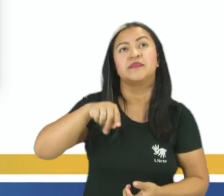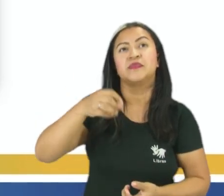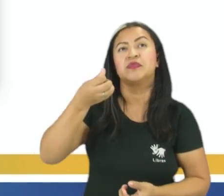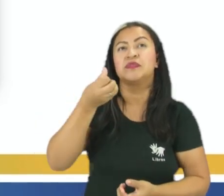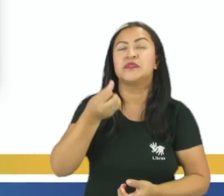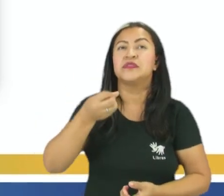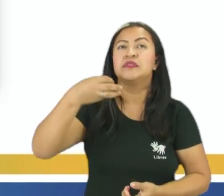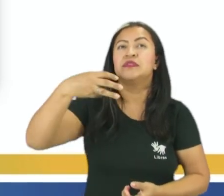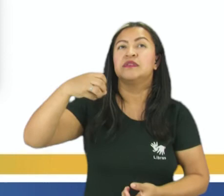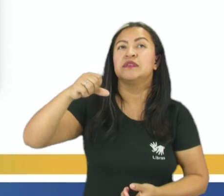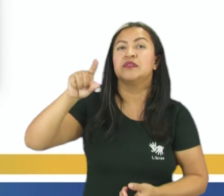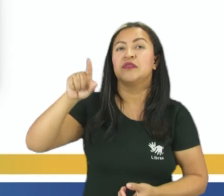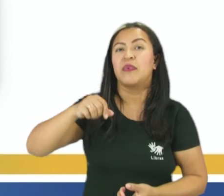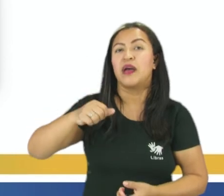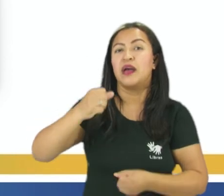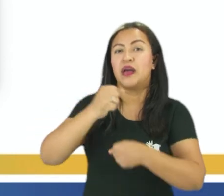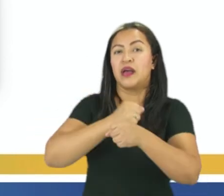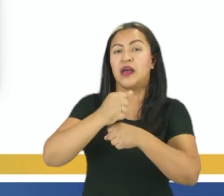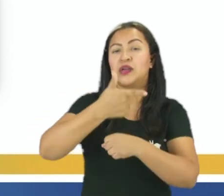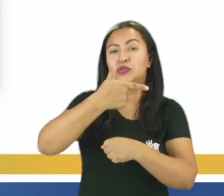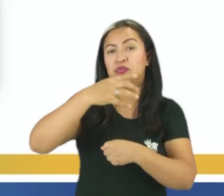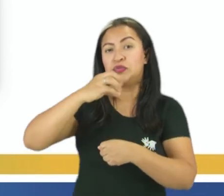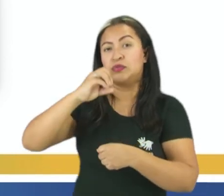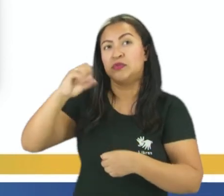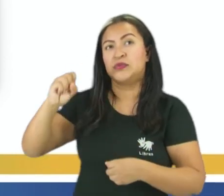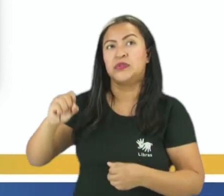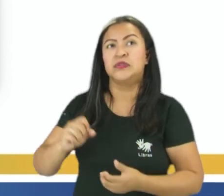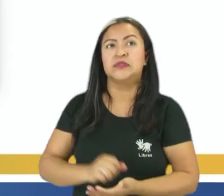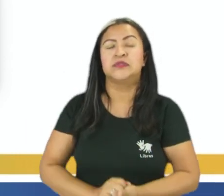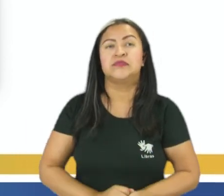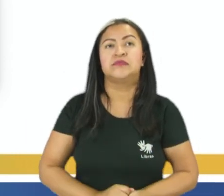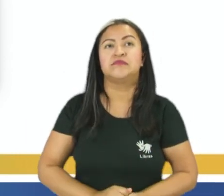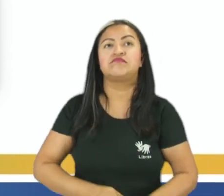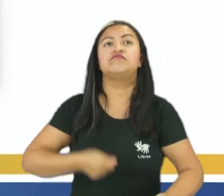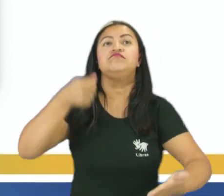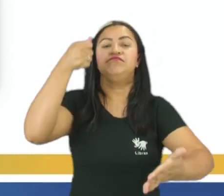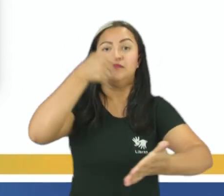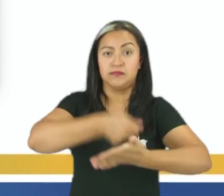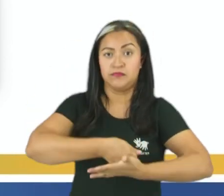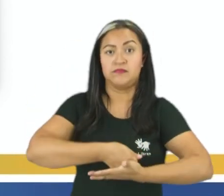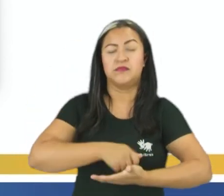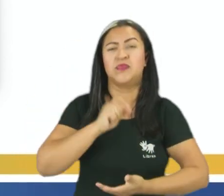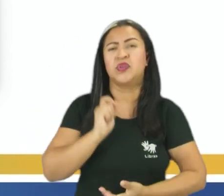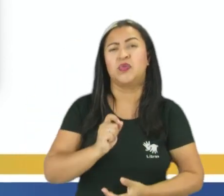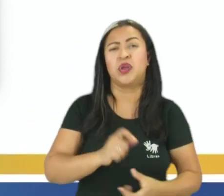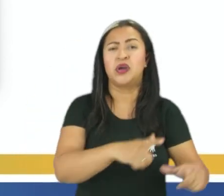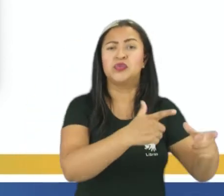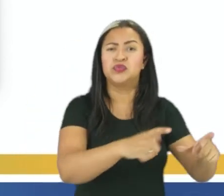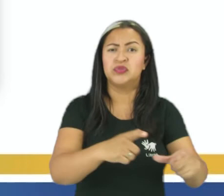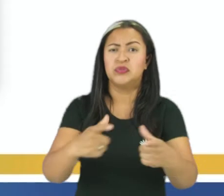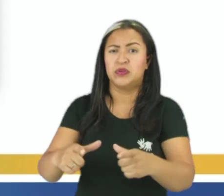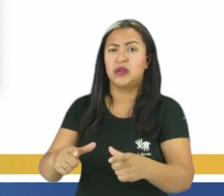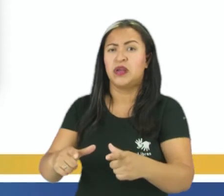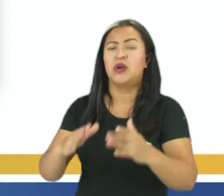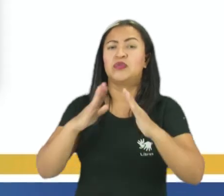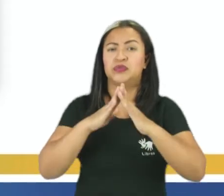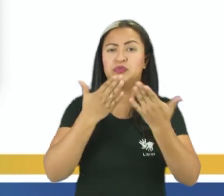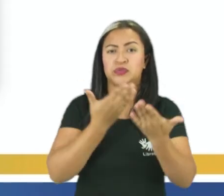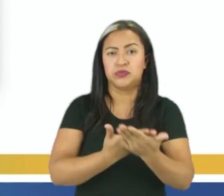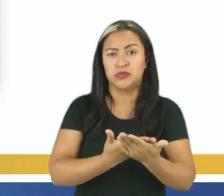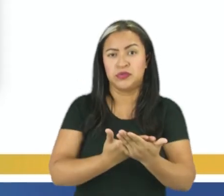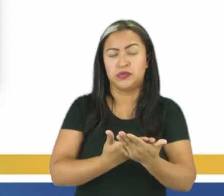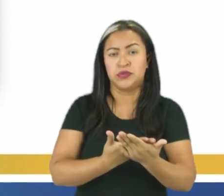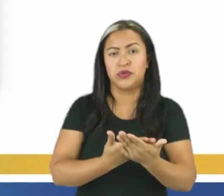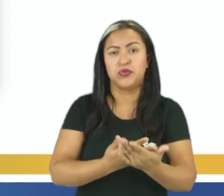né? Ela diz que ela estabelece que nesses estabelecimentos de ensino, né, fundamental